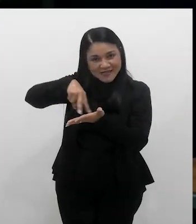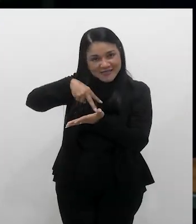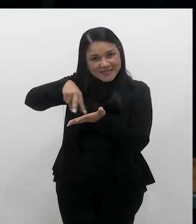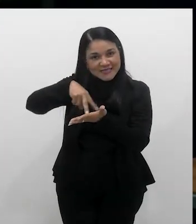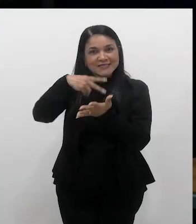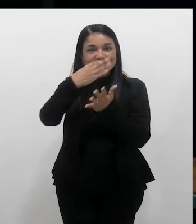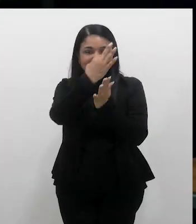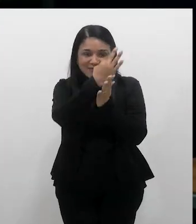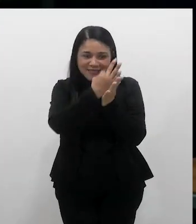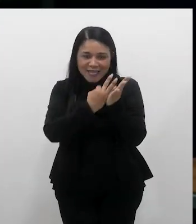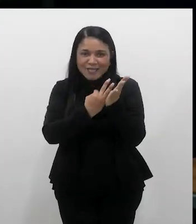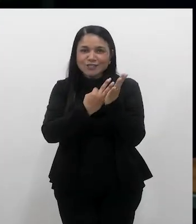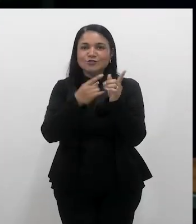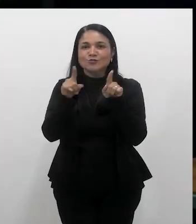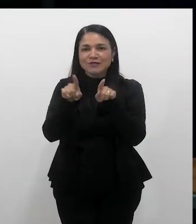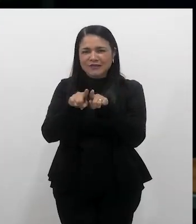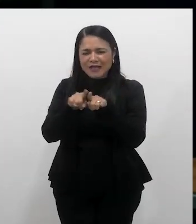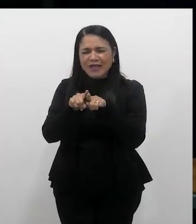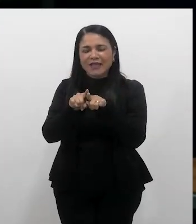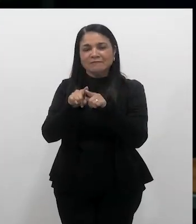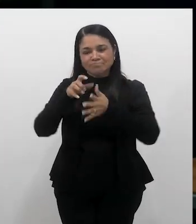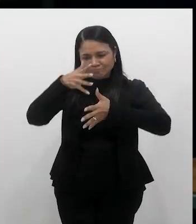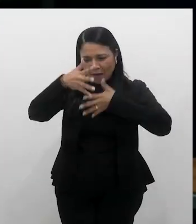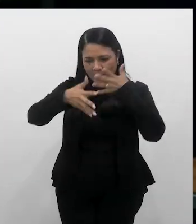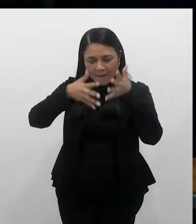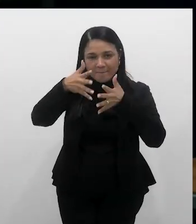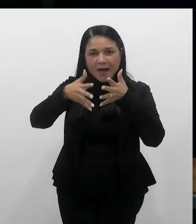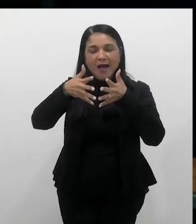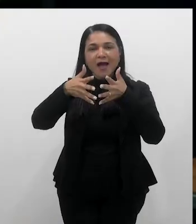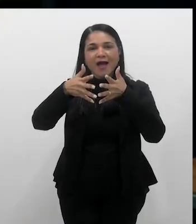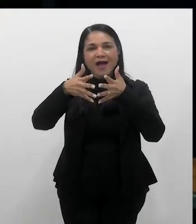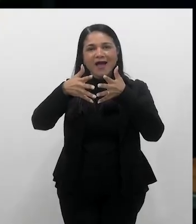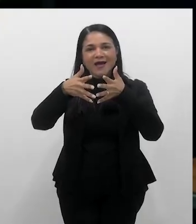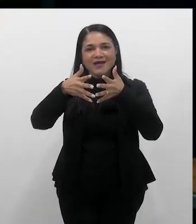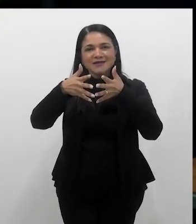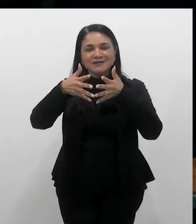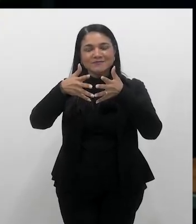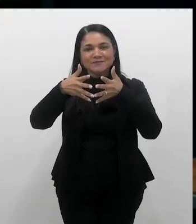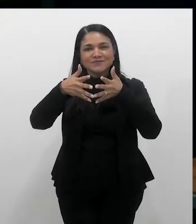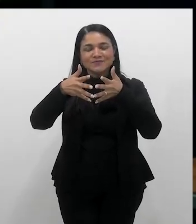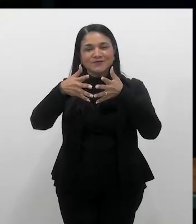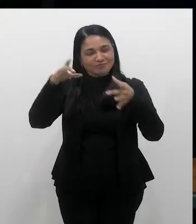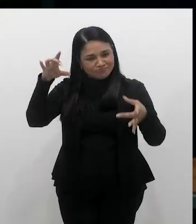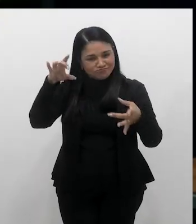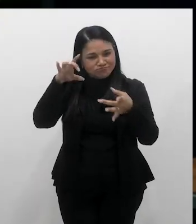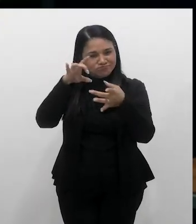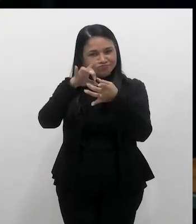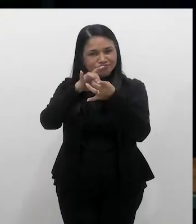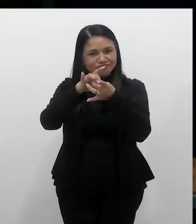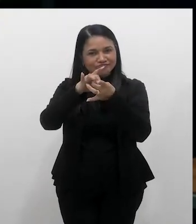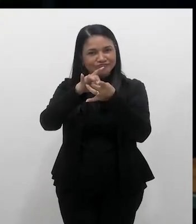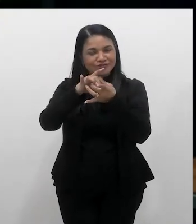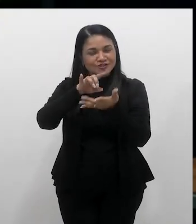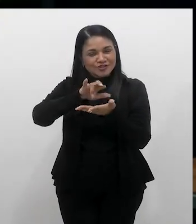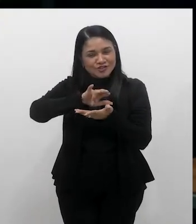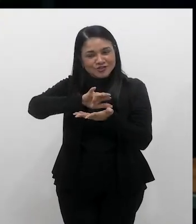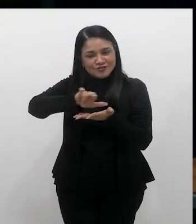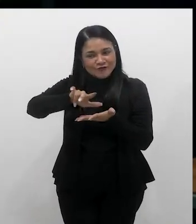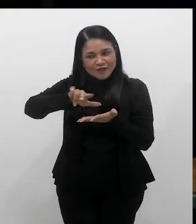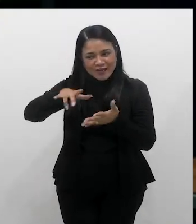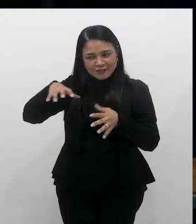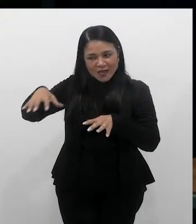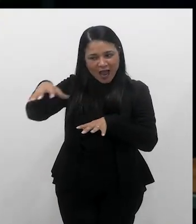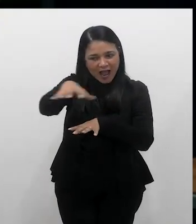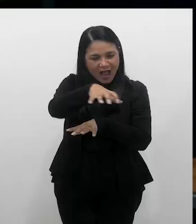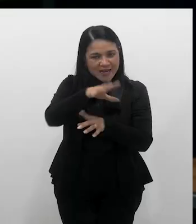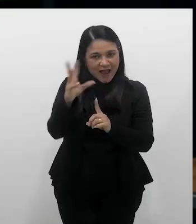dança também fala, né? Quer dizer, falar também é um gesto. Então, acho que dentro dessa interconexão entre os diferentes campos,